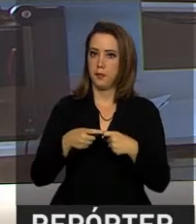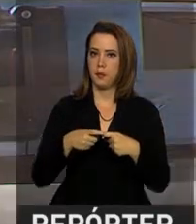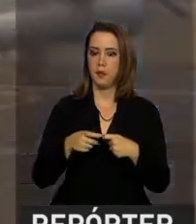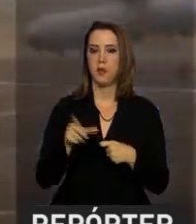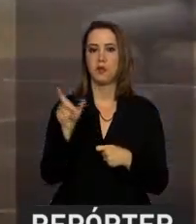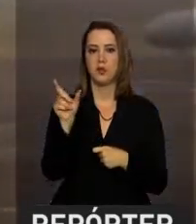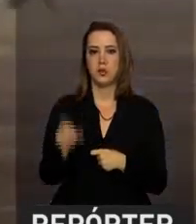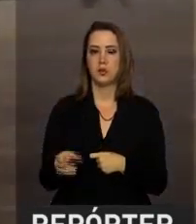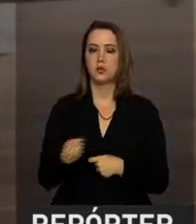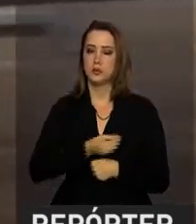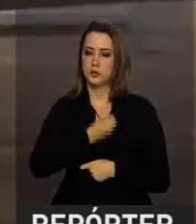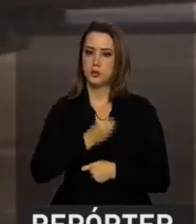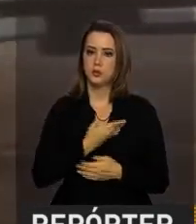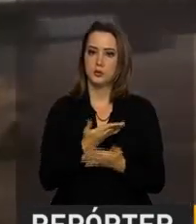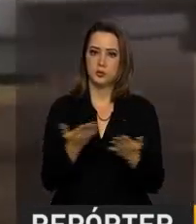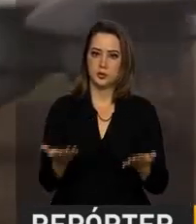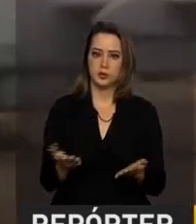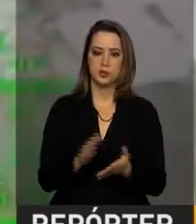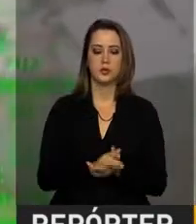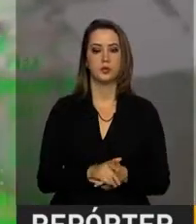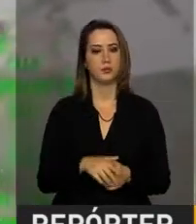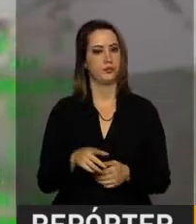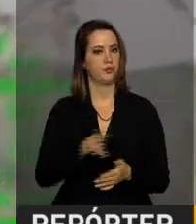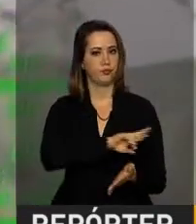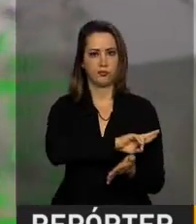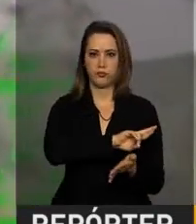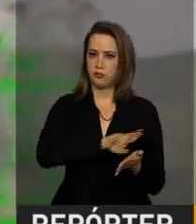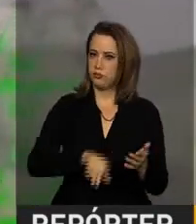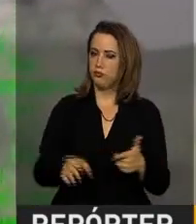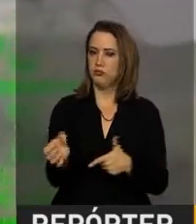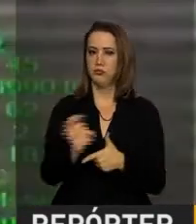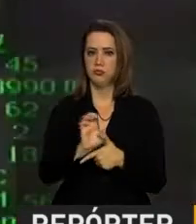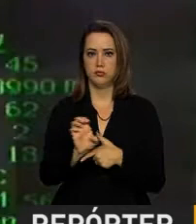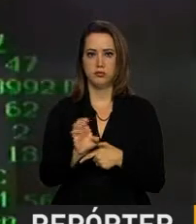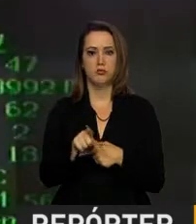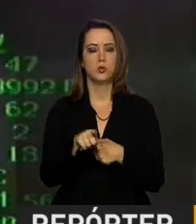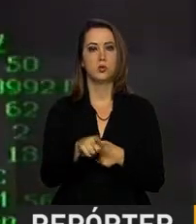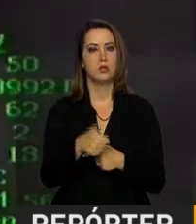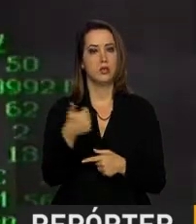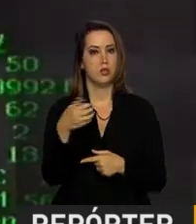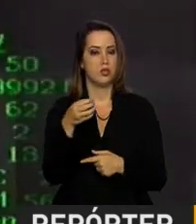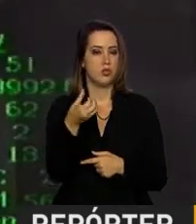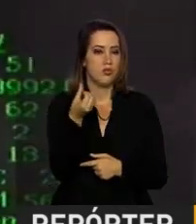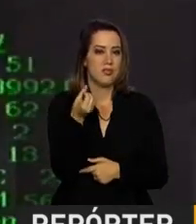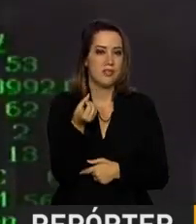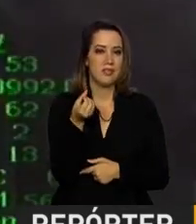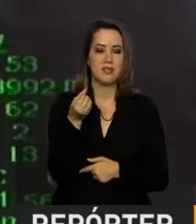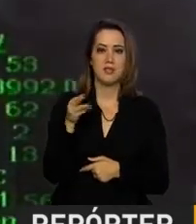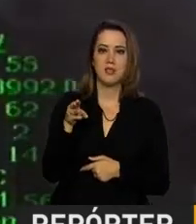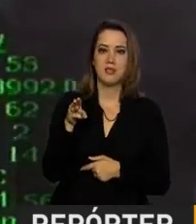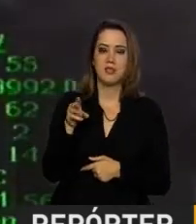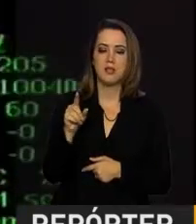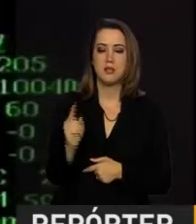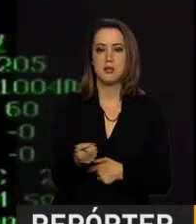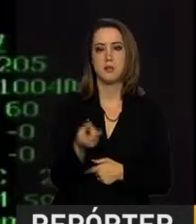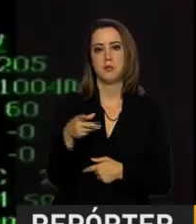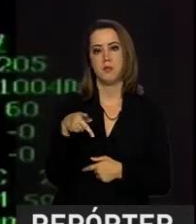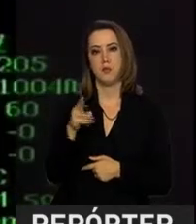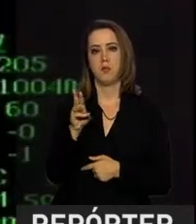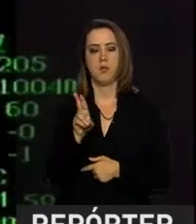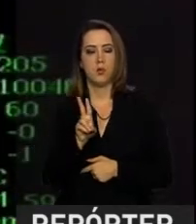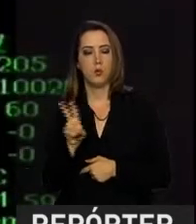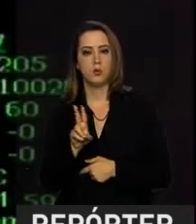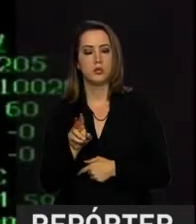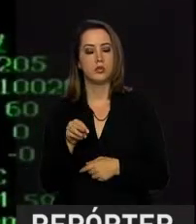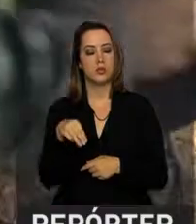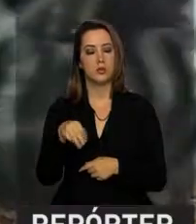de roraima ao rio grande do sul são mais de 16 mil quilômetros de vigilância nas fronteiras para garantir a segurança